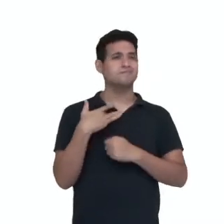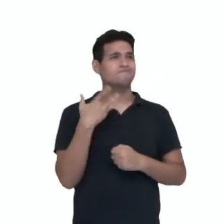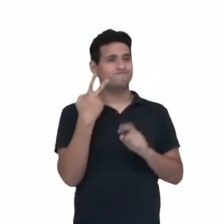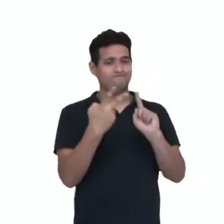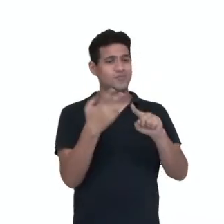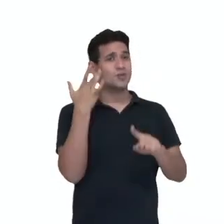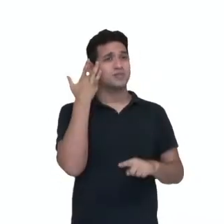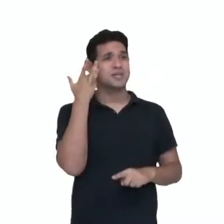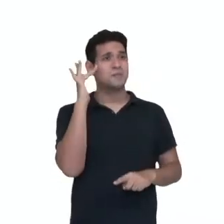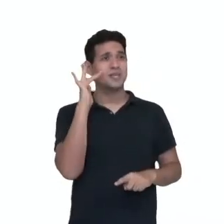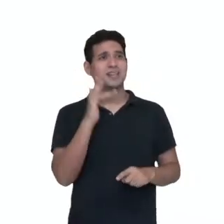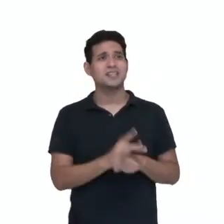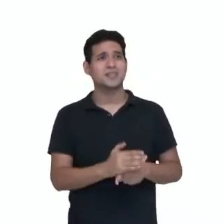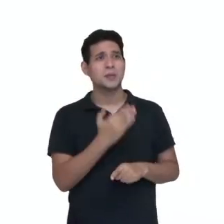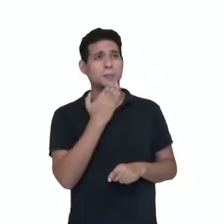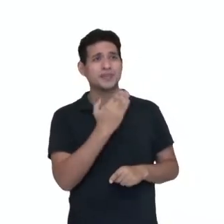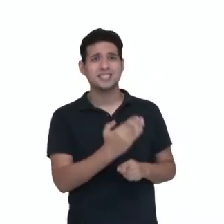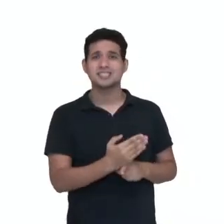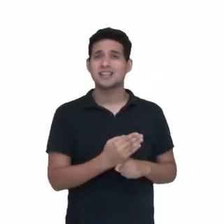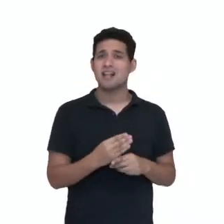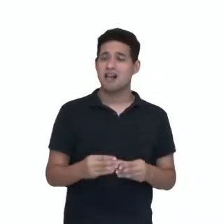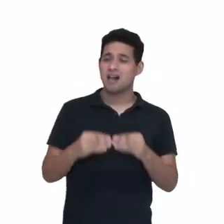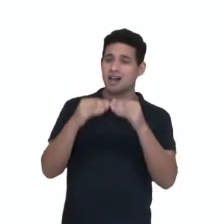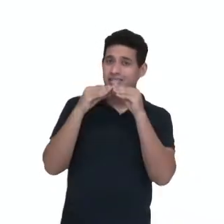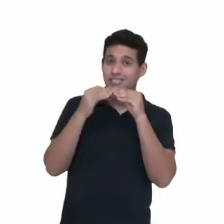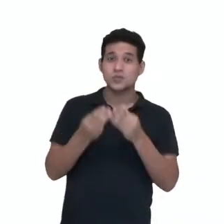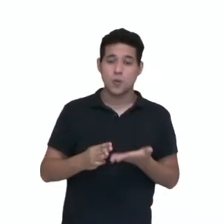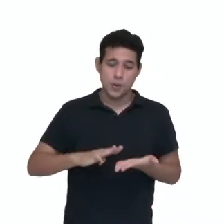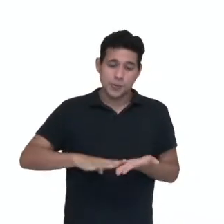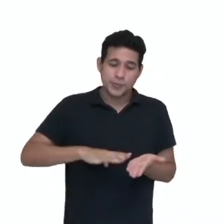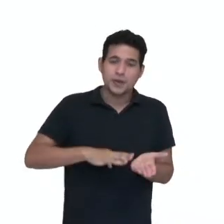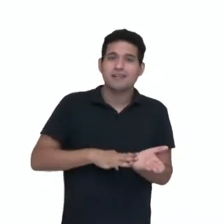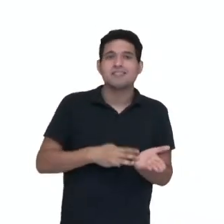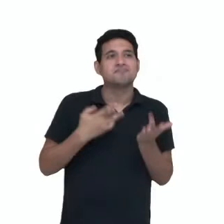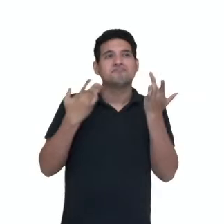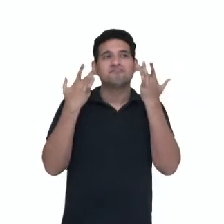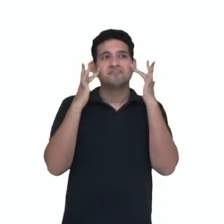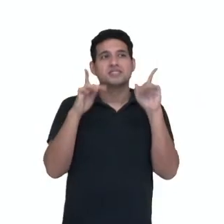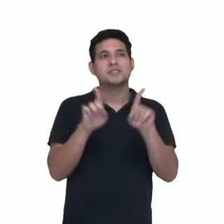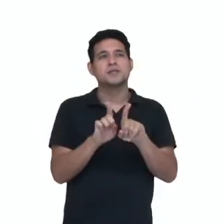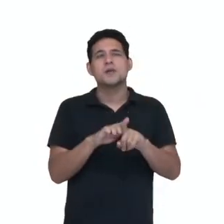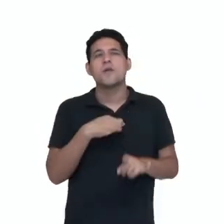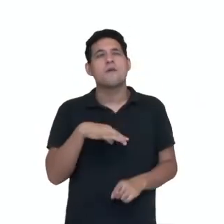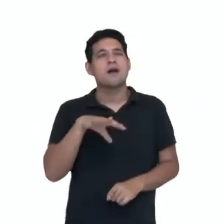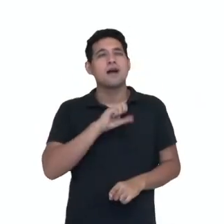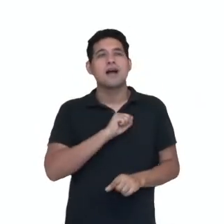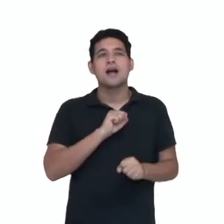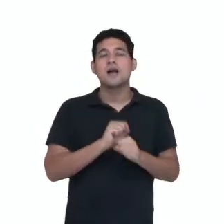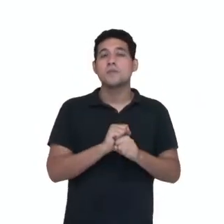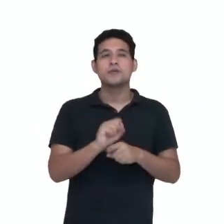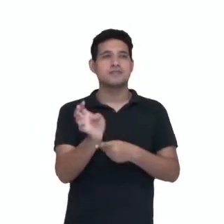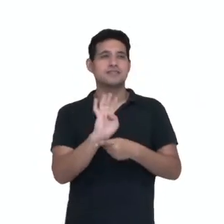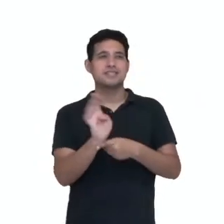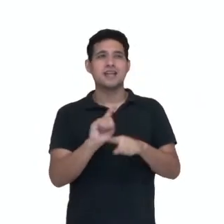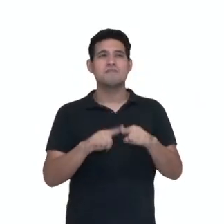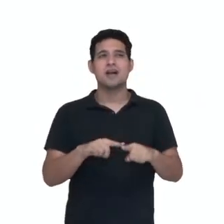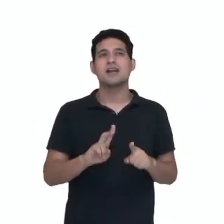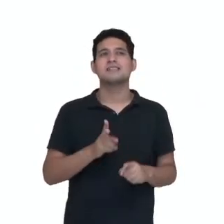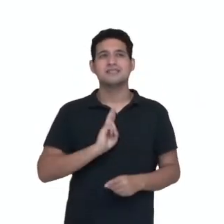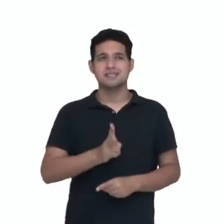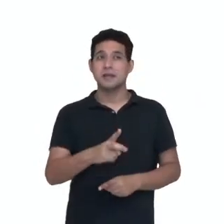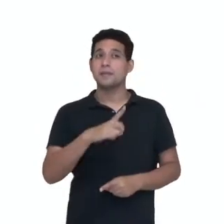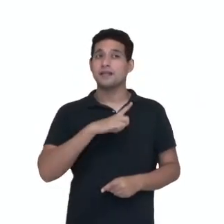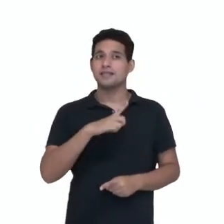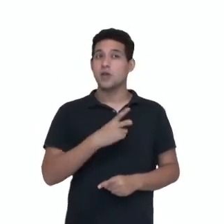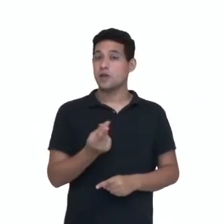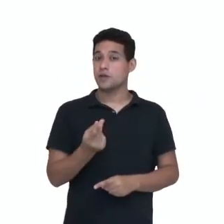qué pedir, torta o pastel. 3. Me encanta el cine, pero no siempre tengo plata para ir. 4.